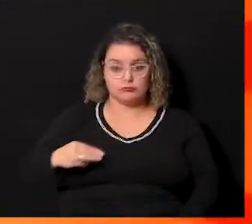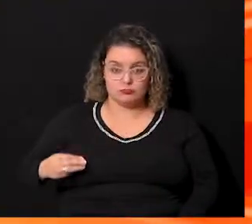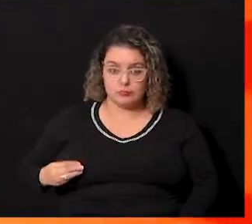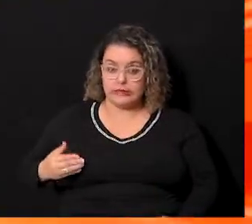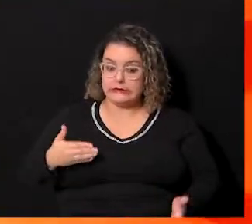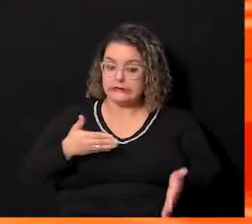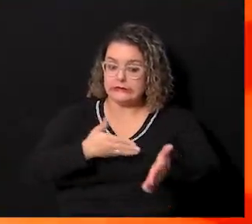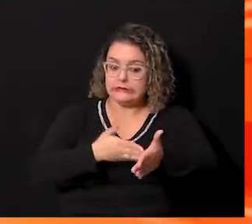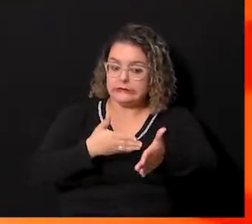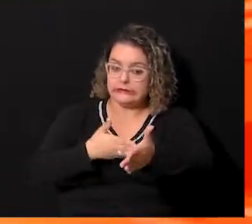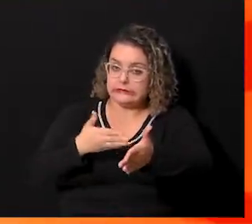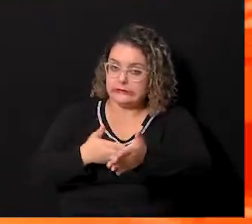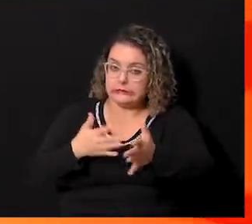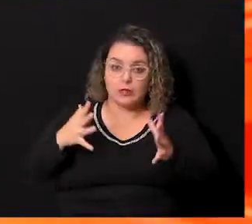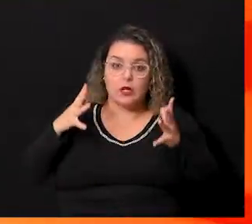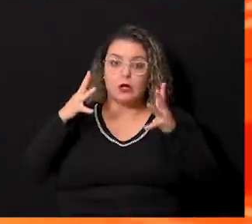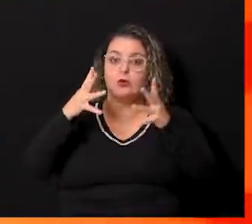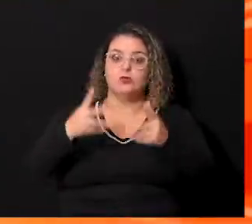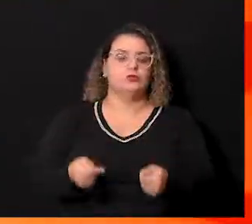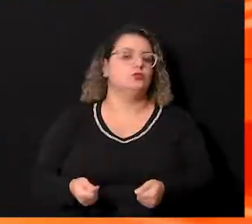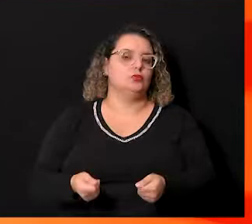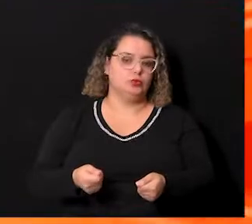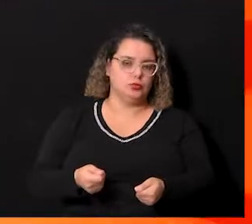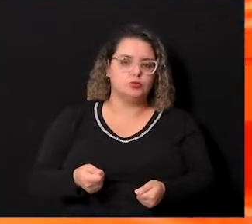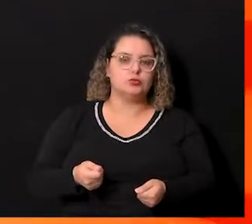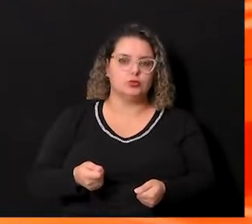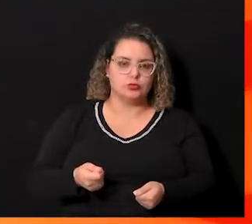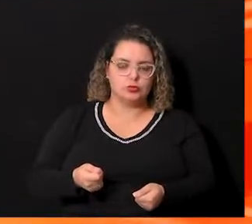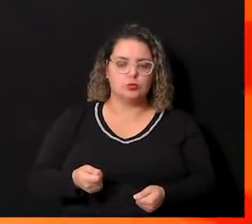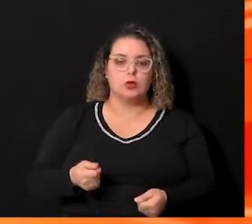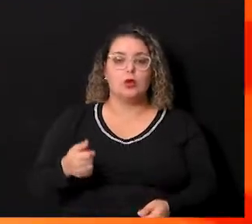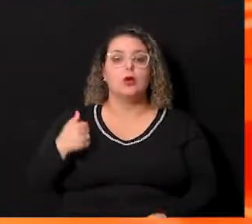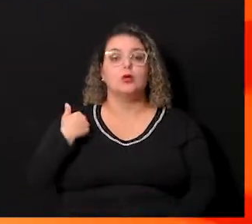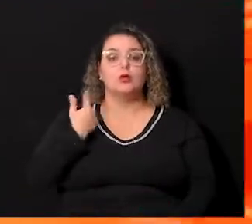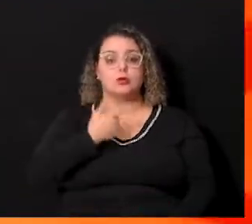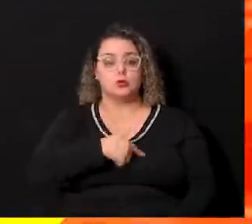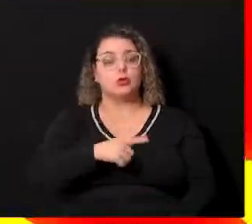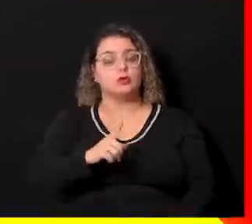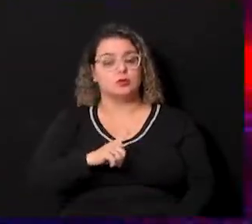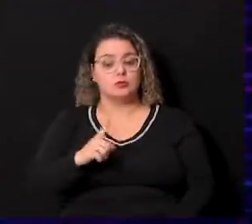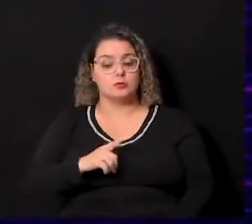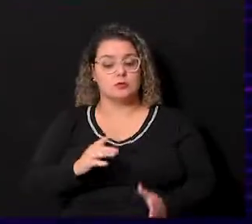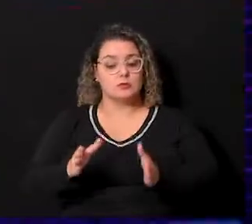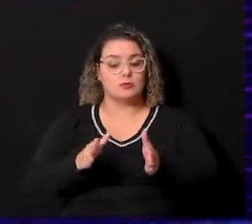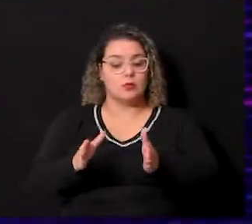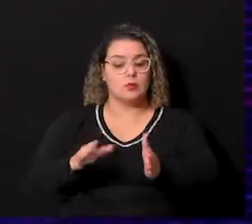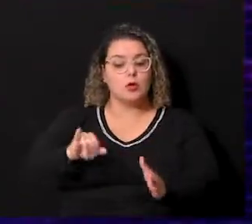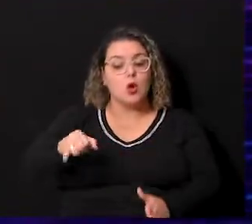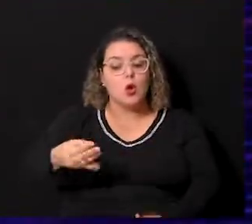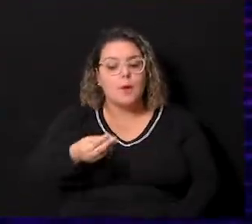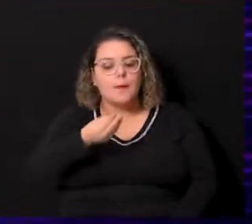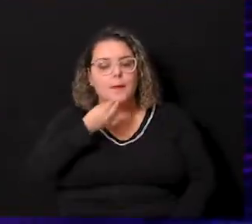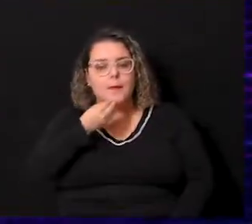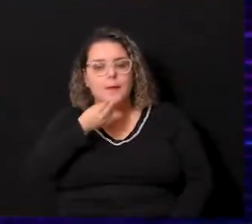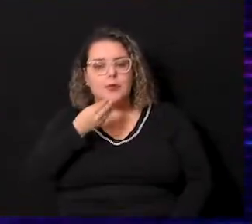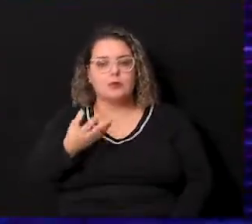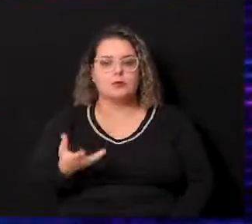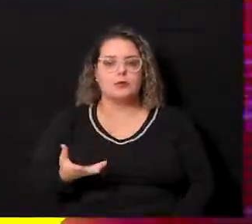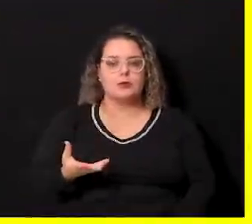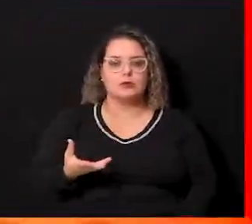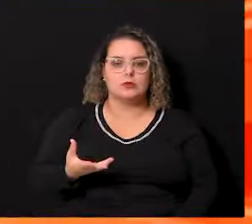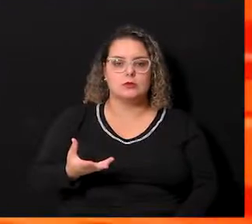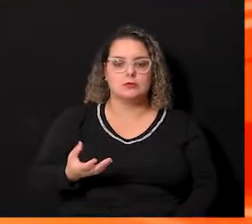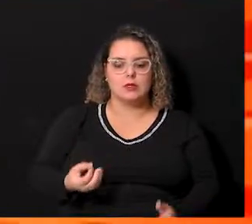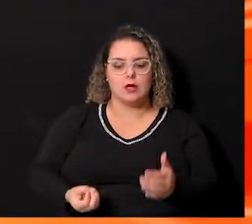praticamente bem limitados, né? Bem limitados, e nós estivemos, e nesse momento eu aproveitei